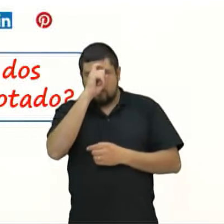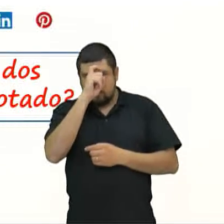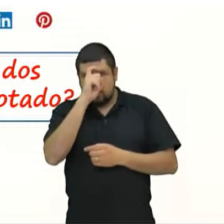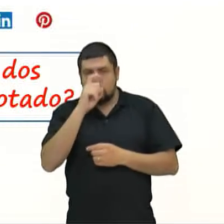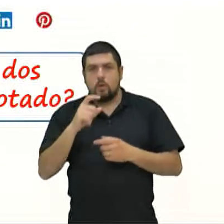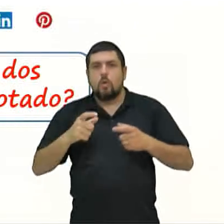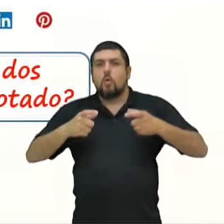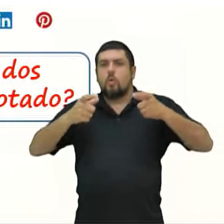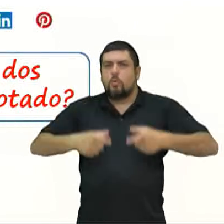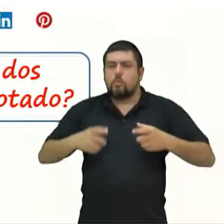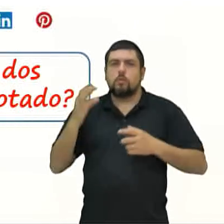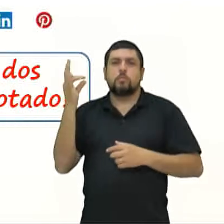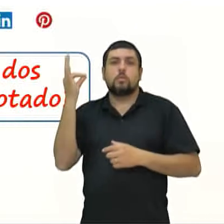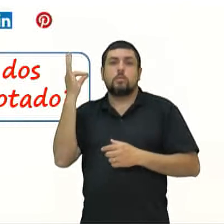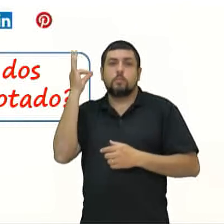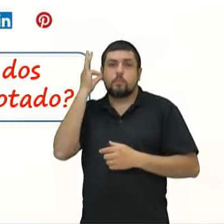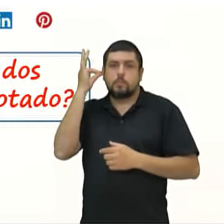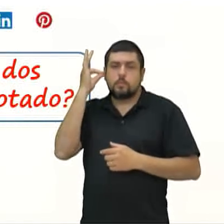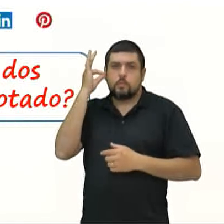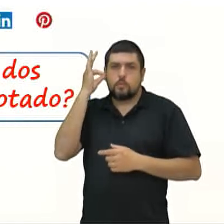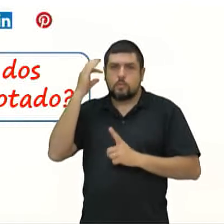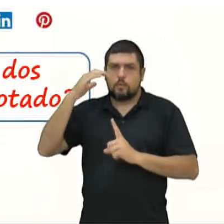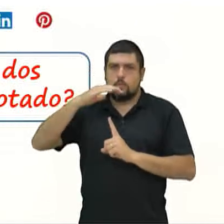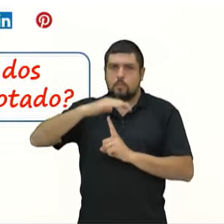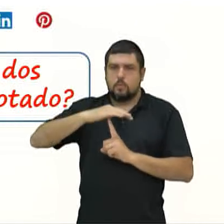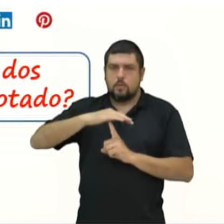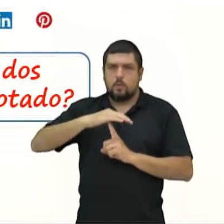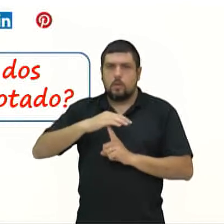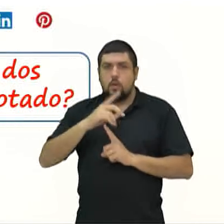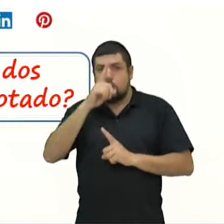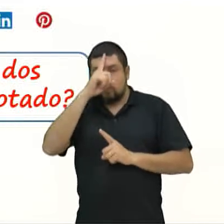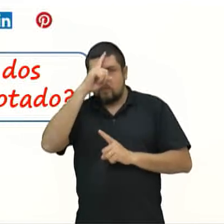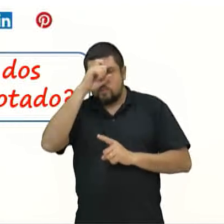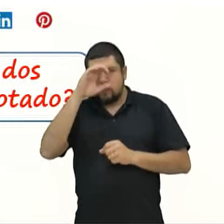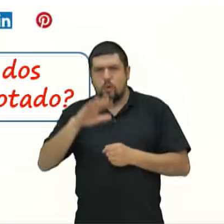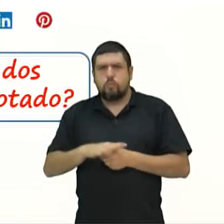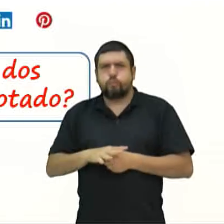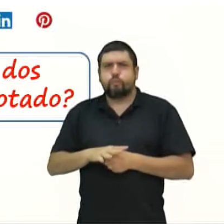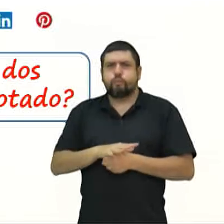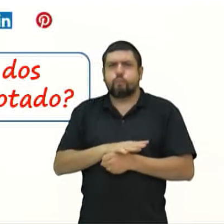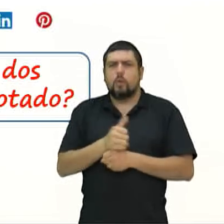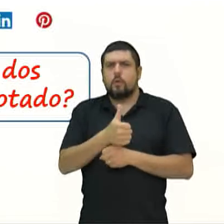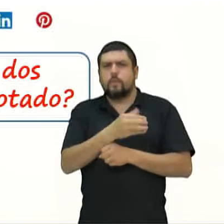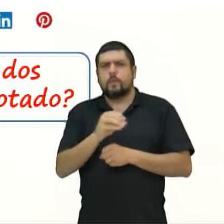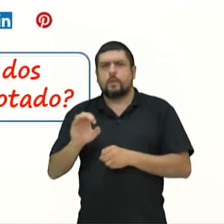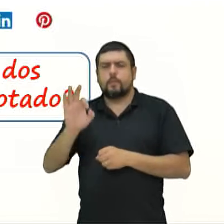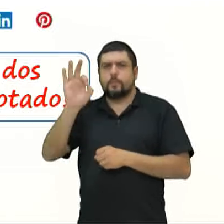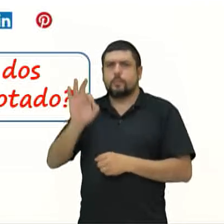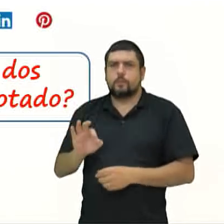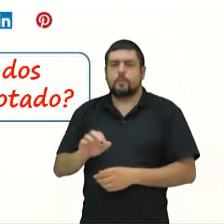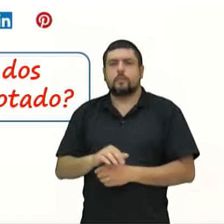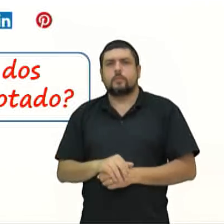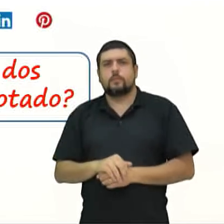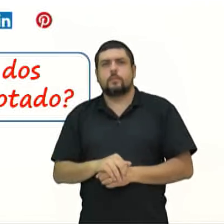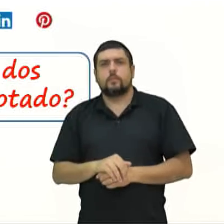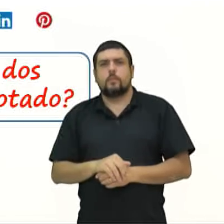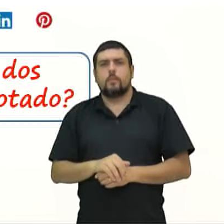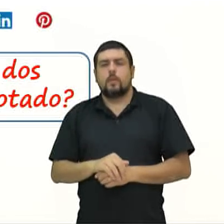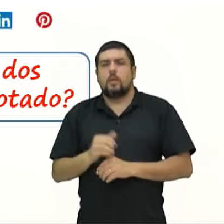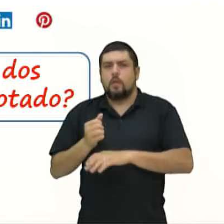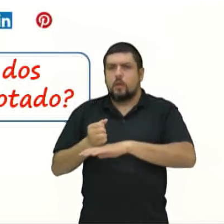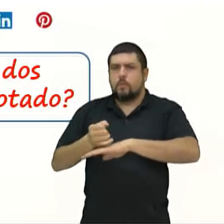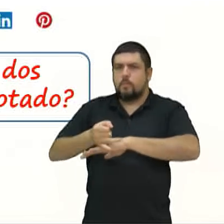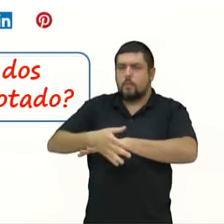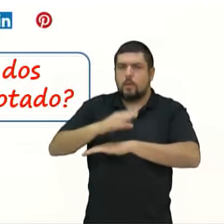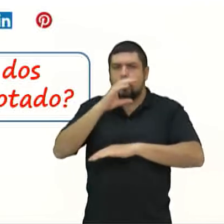Hospital Regional de Ponta Grossa chega a 100%. Aí aqui fala ainda que a lotação máxima foi registrada durante a madrugada do sábado,